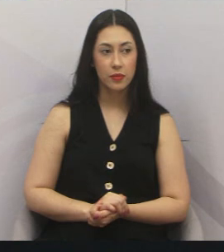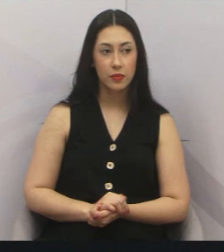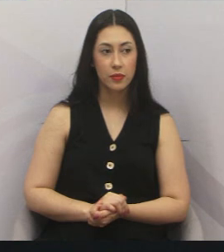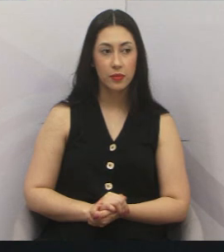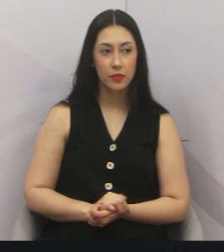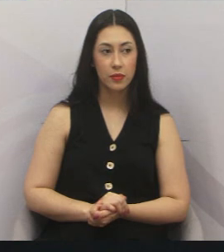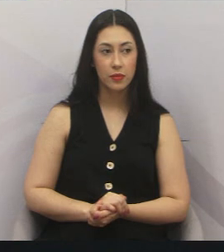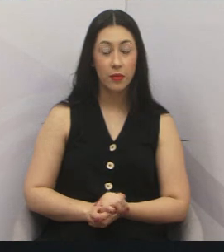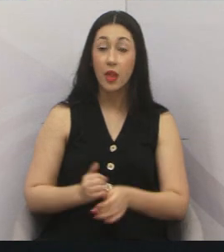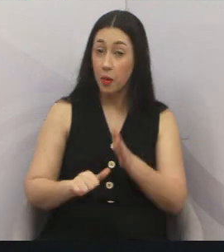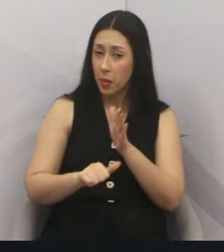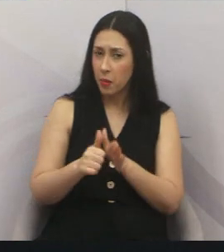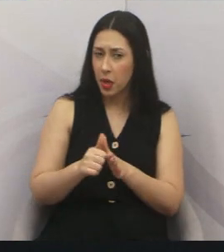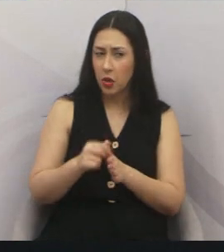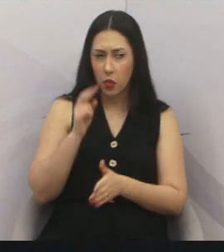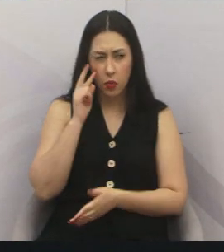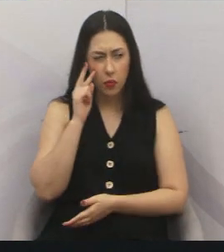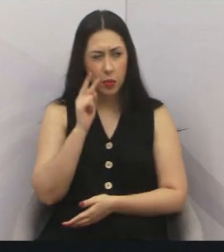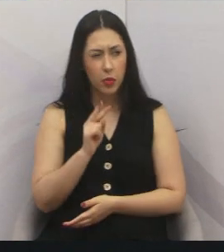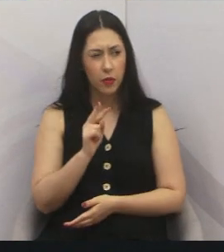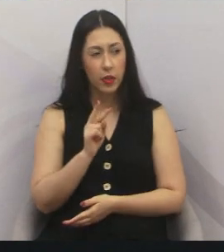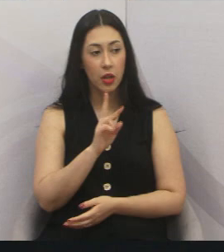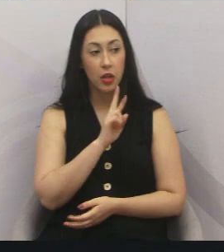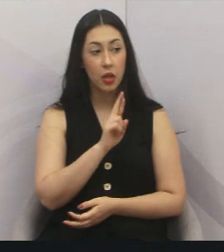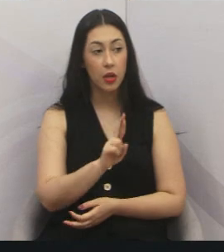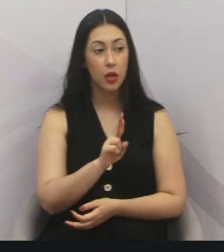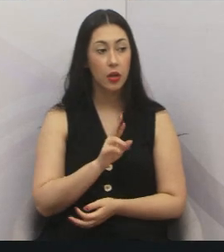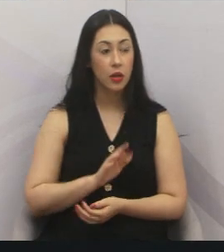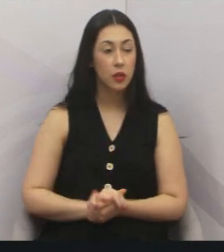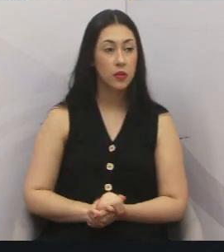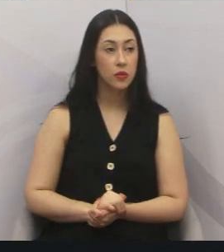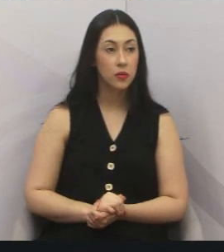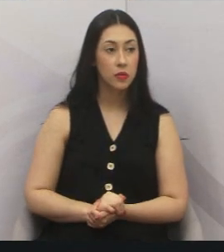Vamos primeiro fazer a conferência dos resultados.